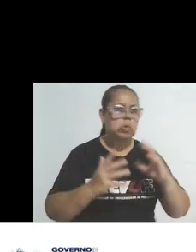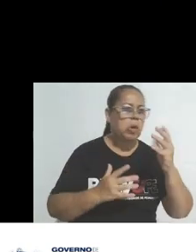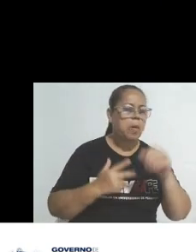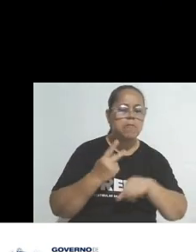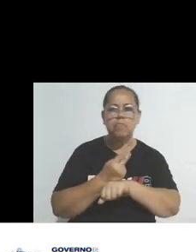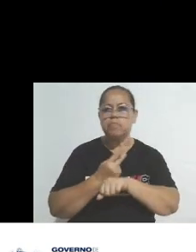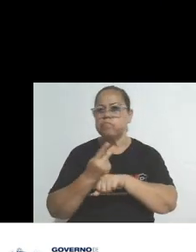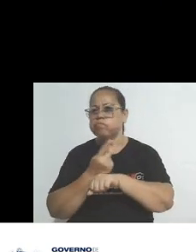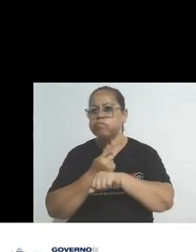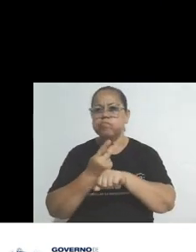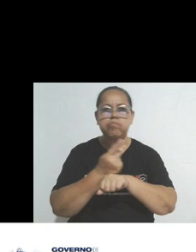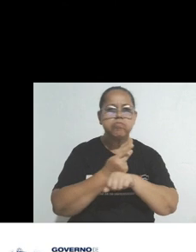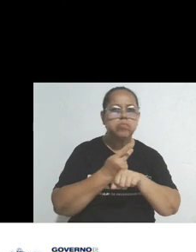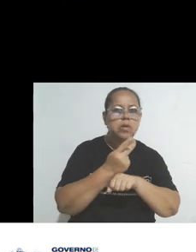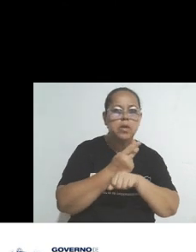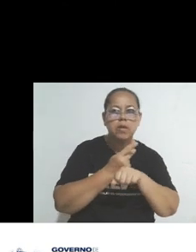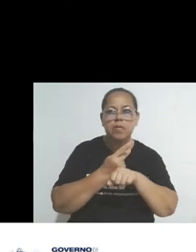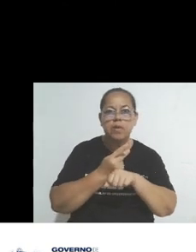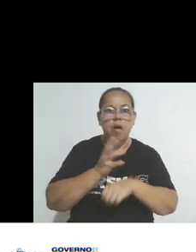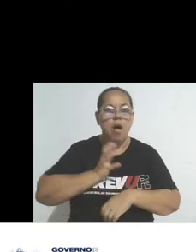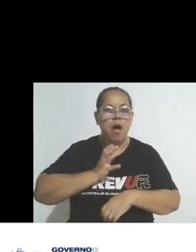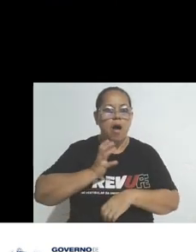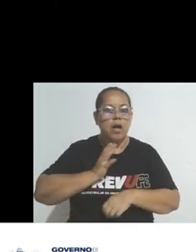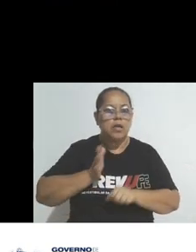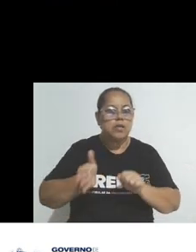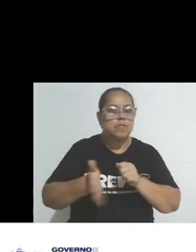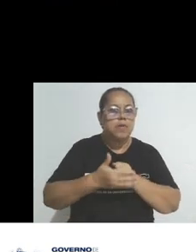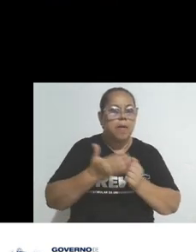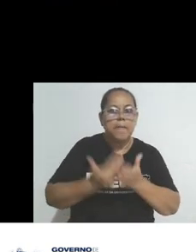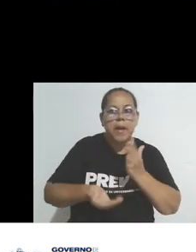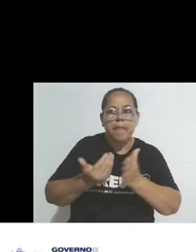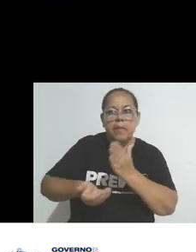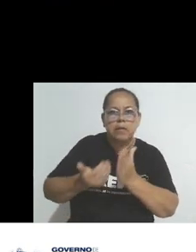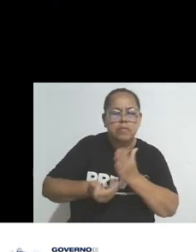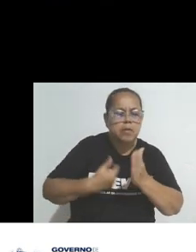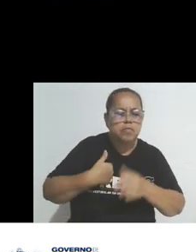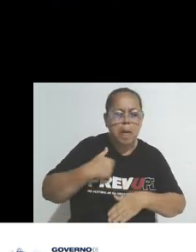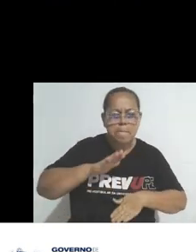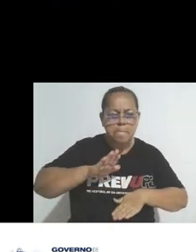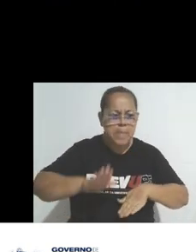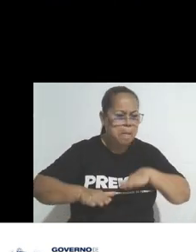e busca em busca del tesouro perdido com cada passo